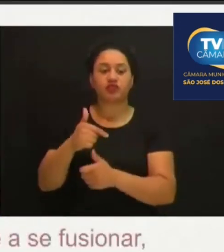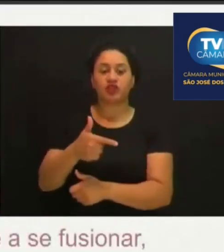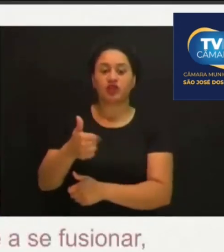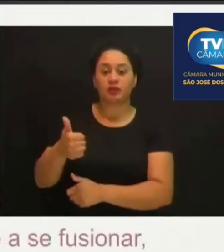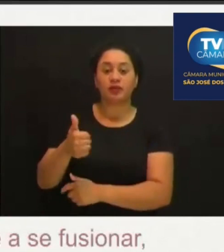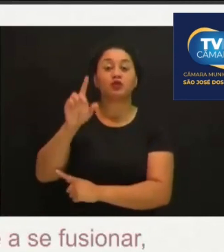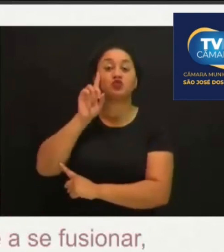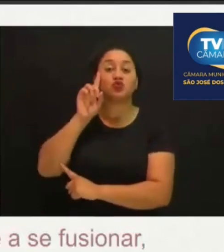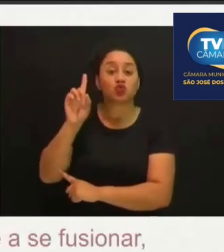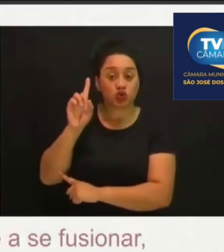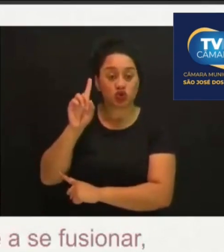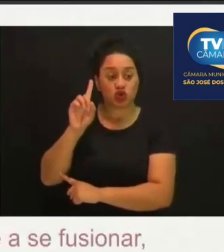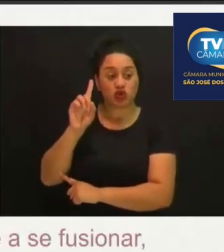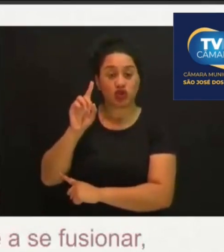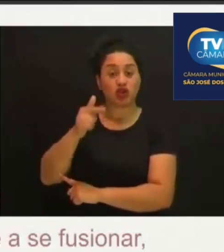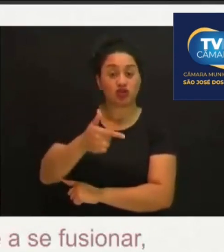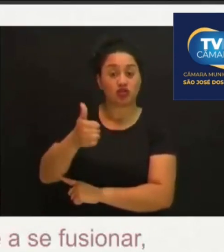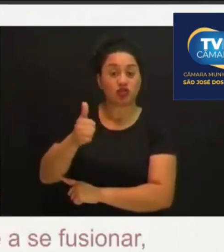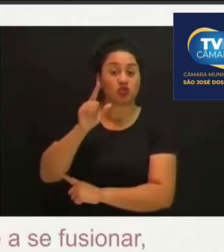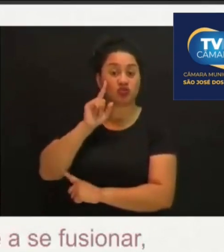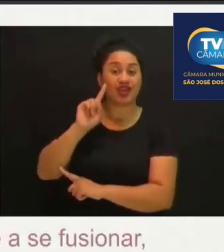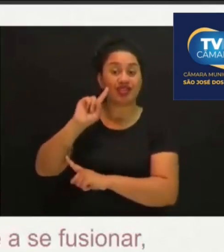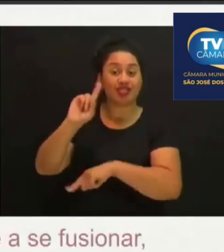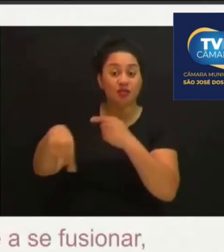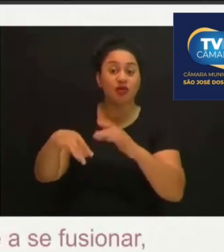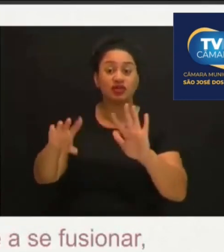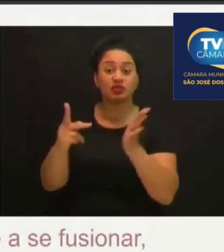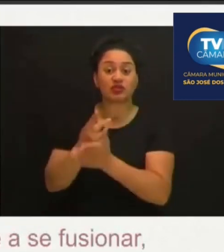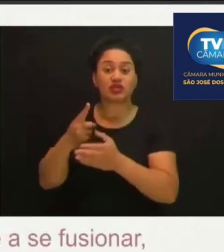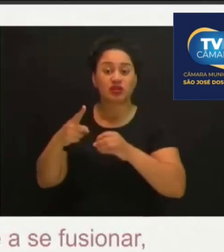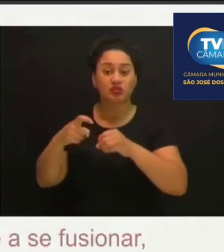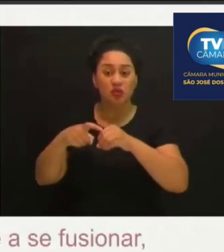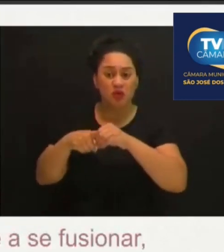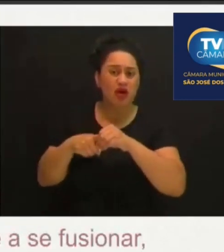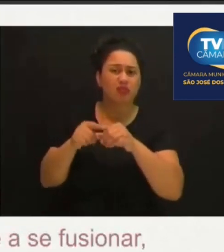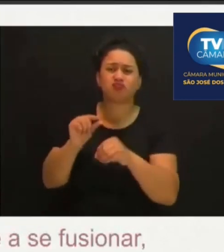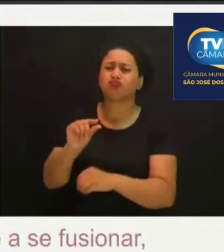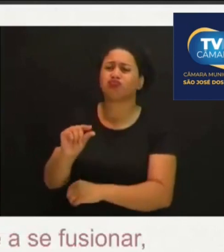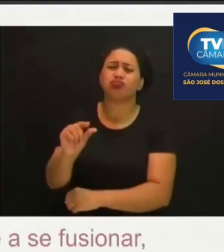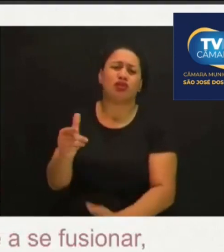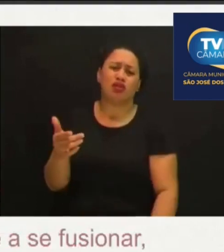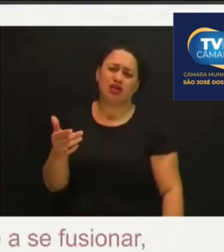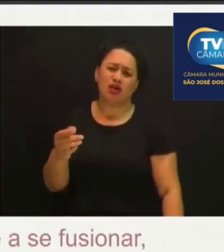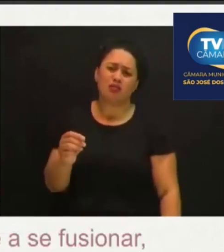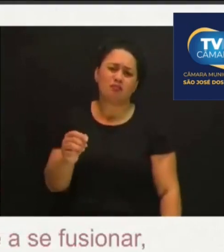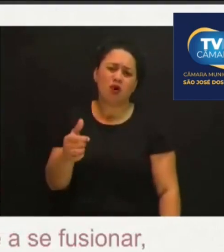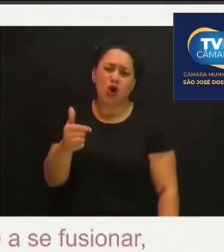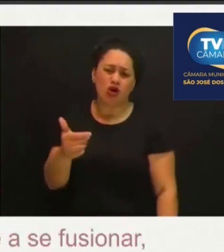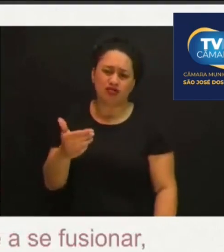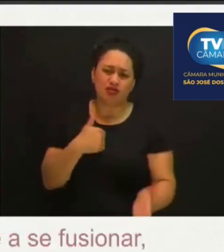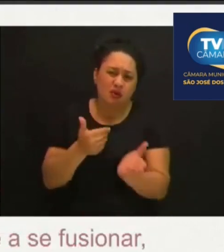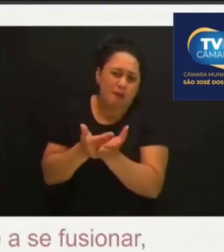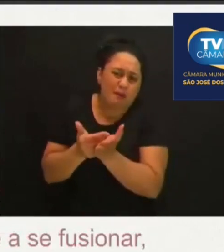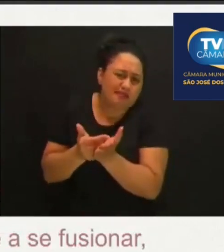dia, 21 dias pós-fecundação, é muito pouco, é muito inicial. E